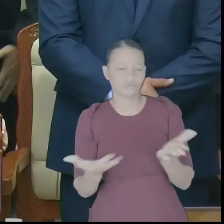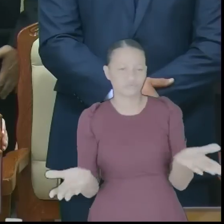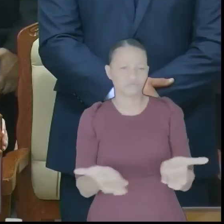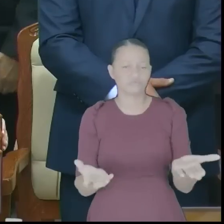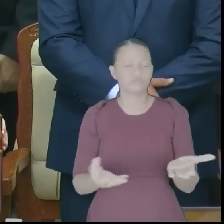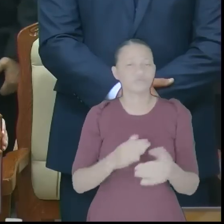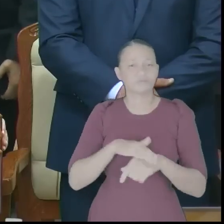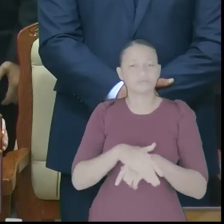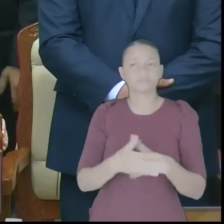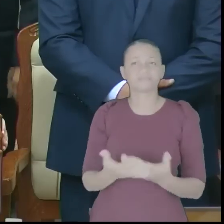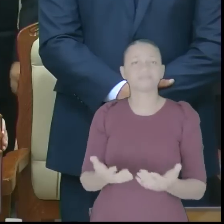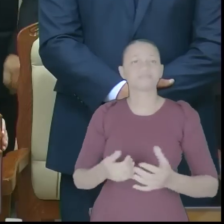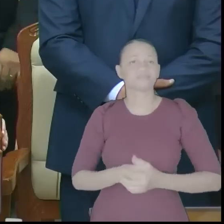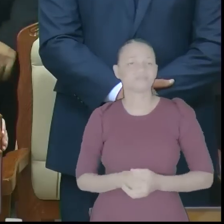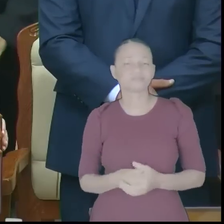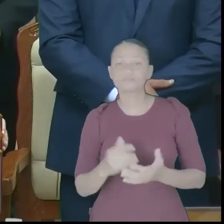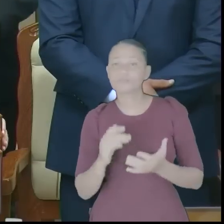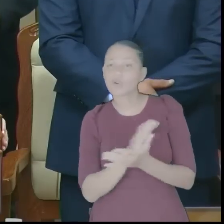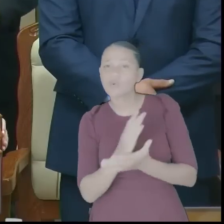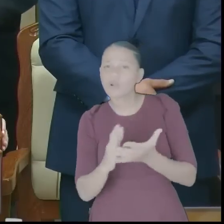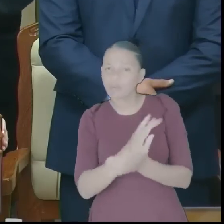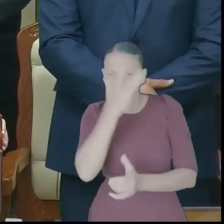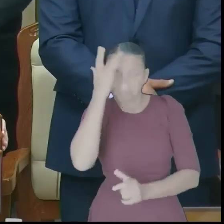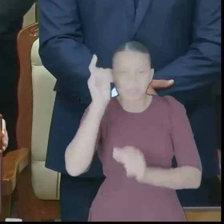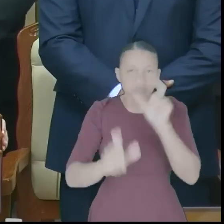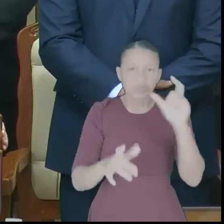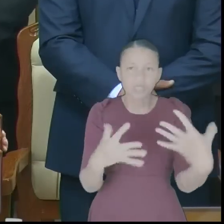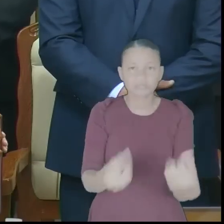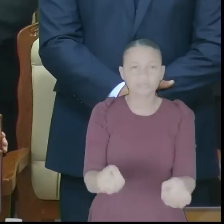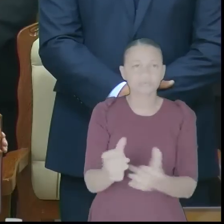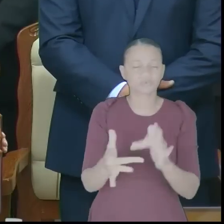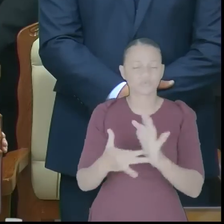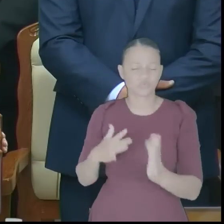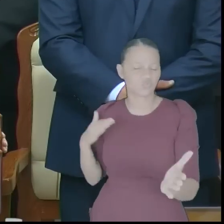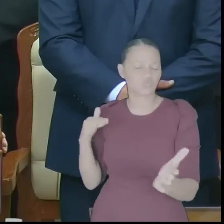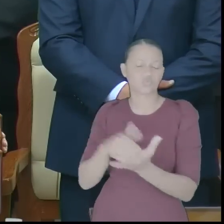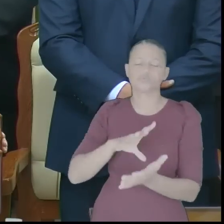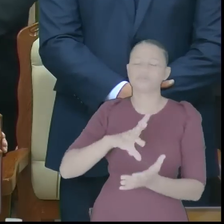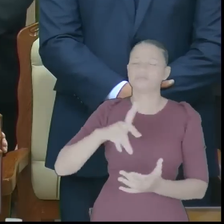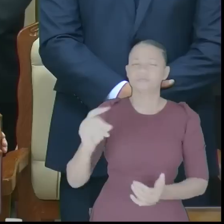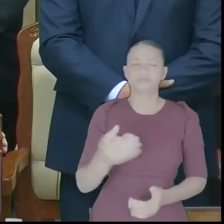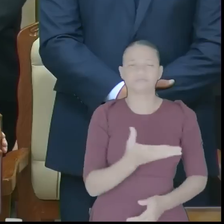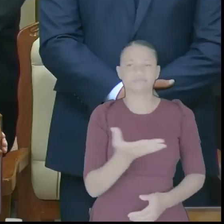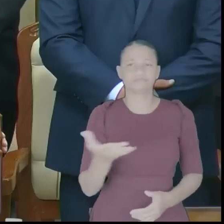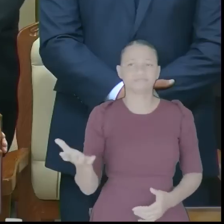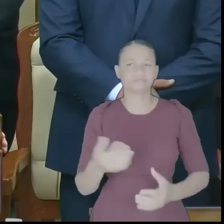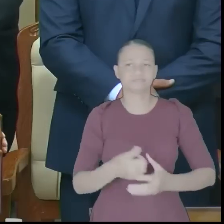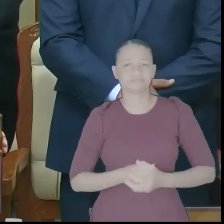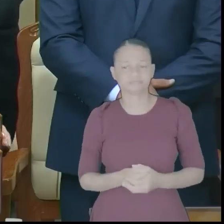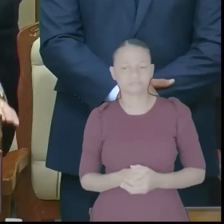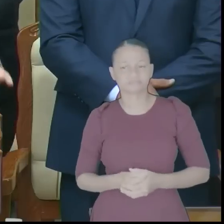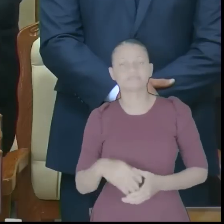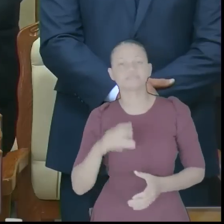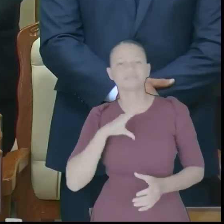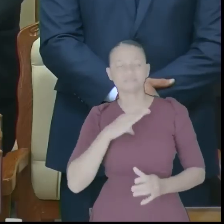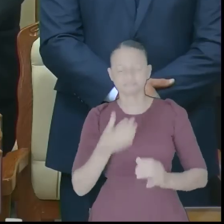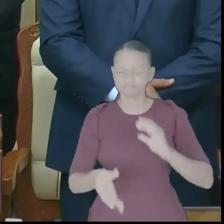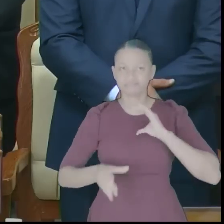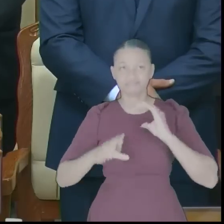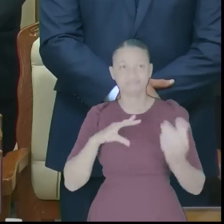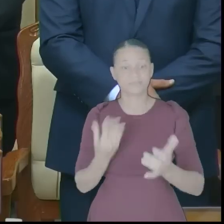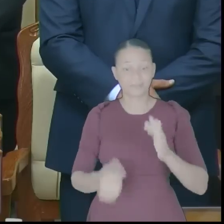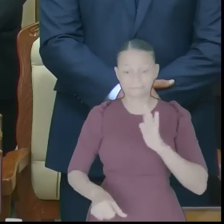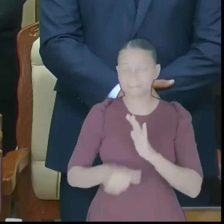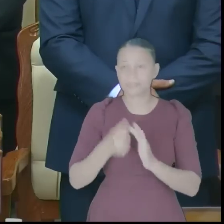noite? Alguém quer entregar a tua vida a Jesus? Hoje é o dia da tua salvação. Coragem, onde está a primeira vida